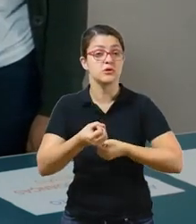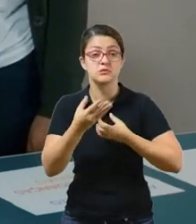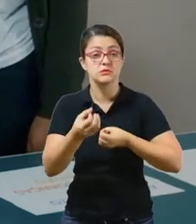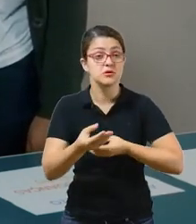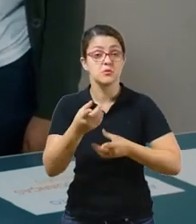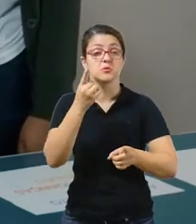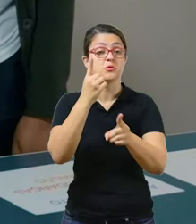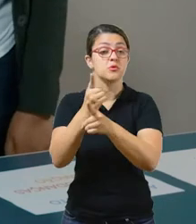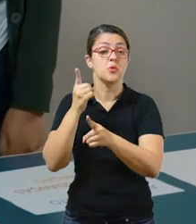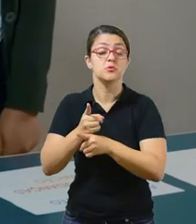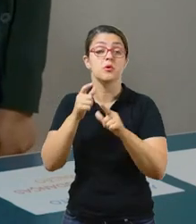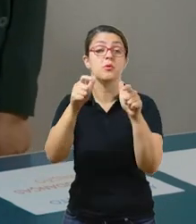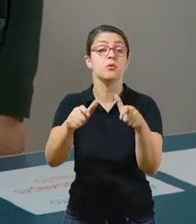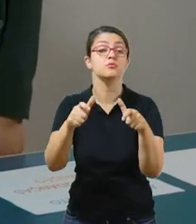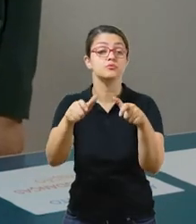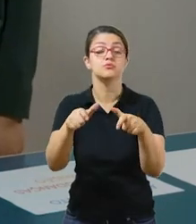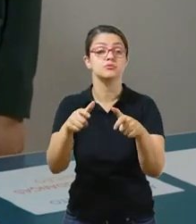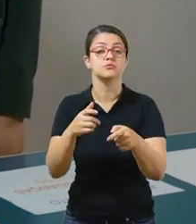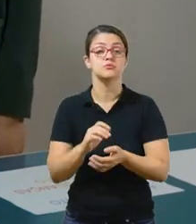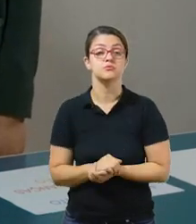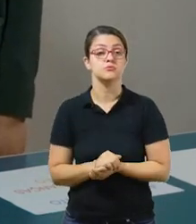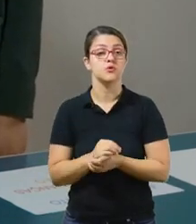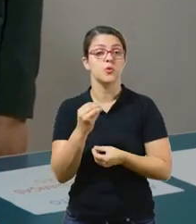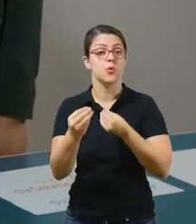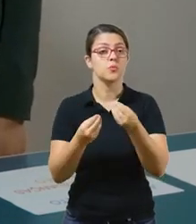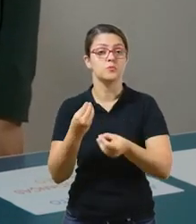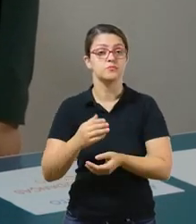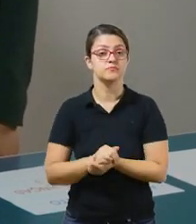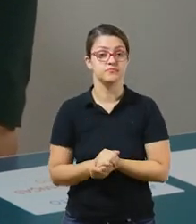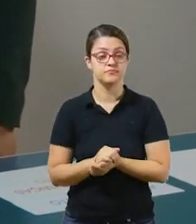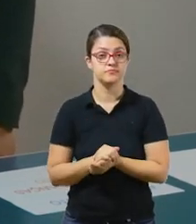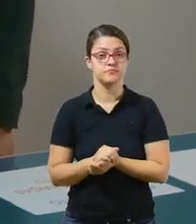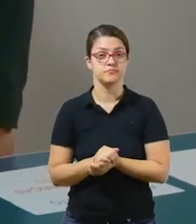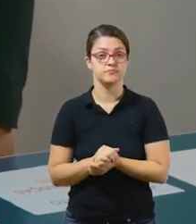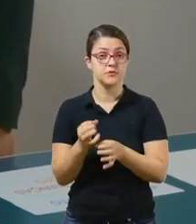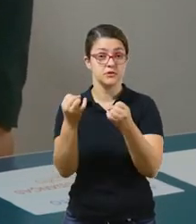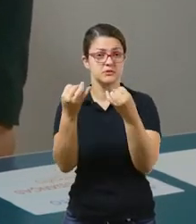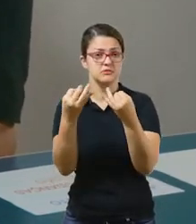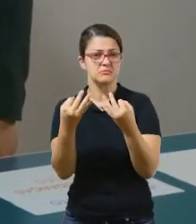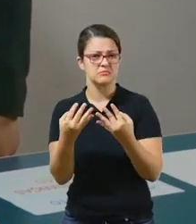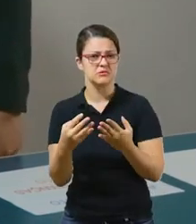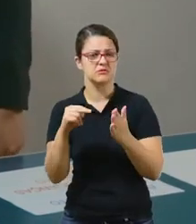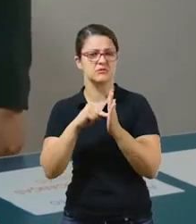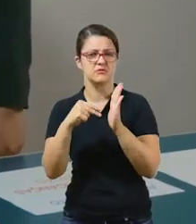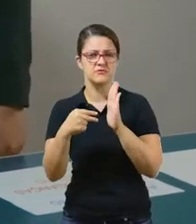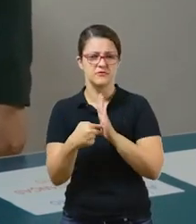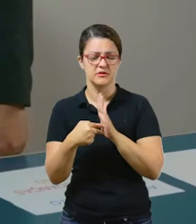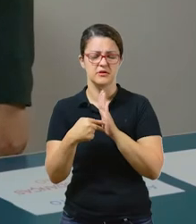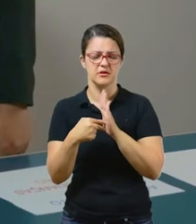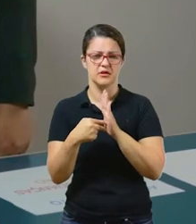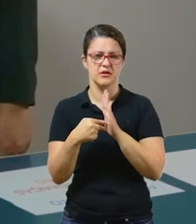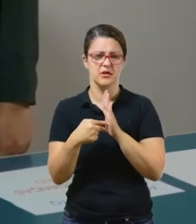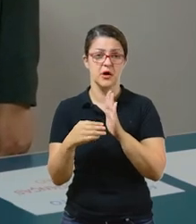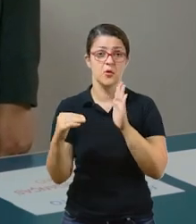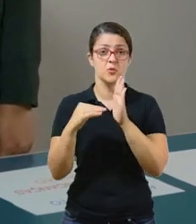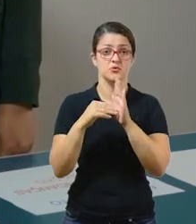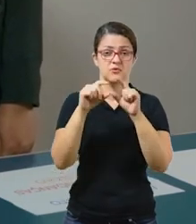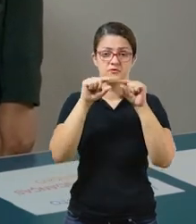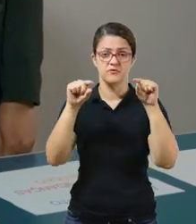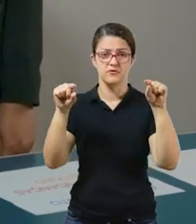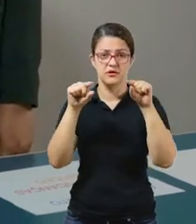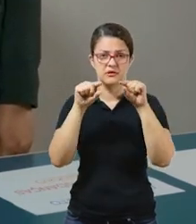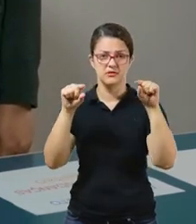encontra informações? Explique com suas palavras o que quer dizer a última frase do texto,